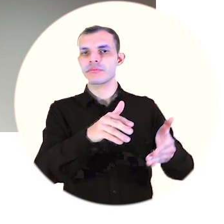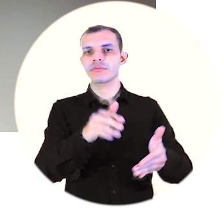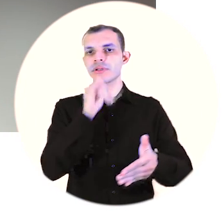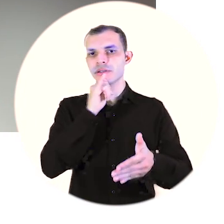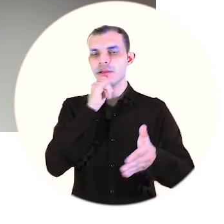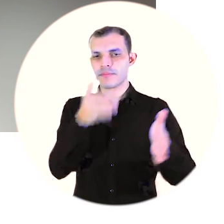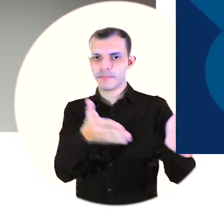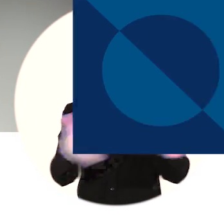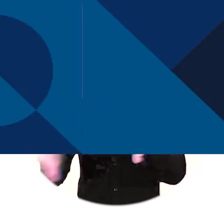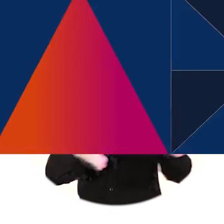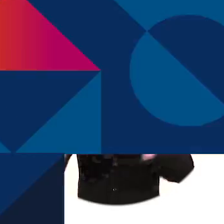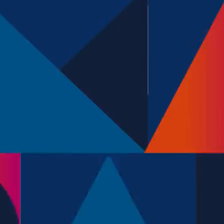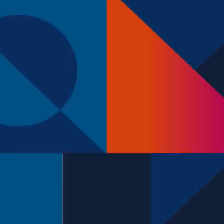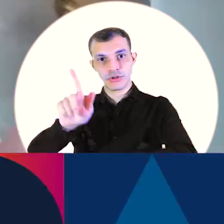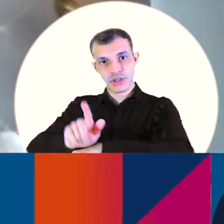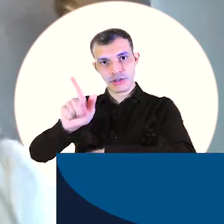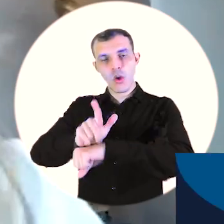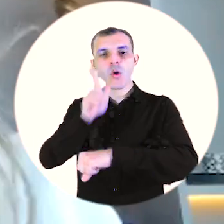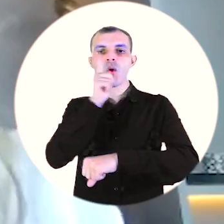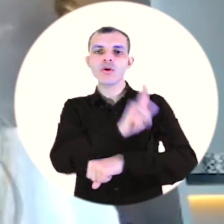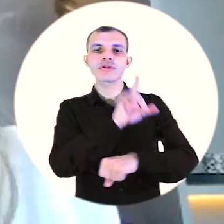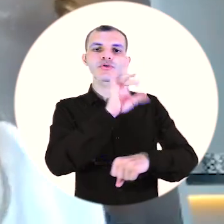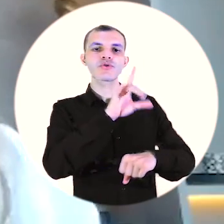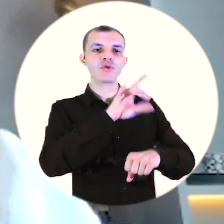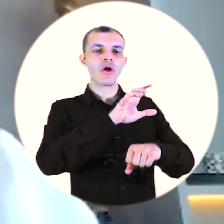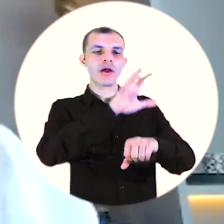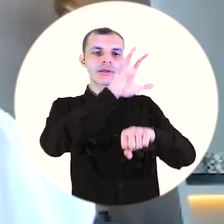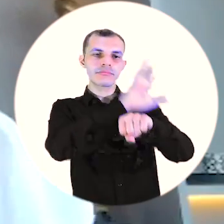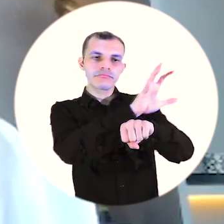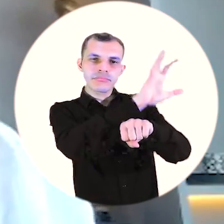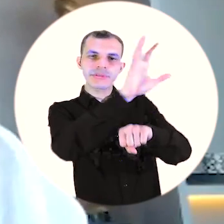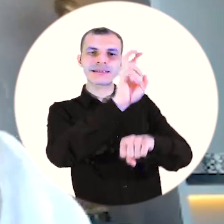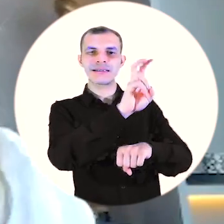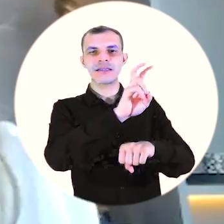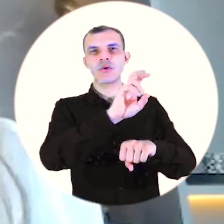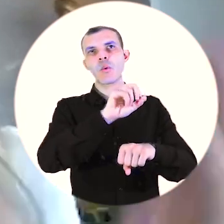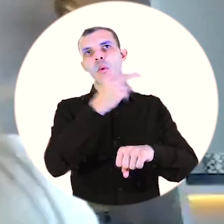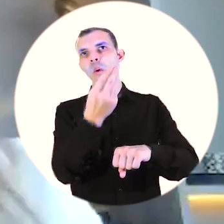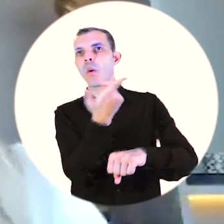gestão conseguiu fazer uns 5 estados, a outra mais